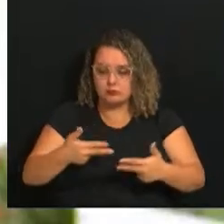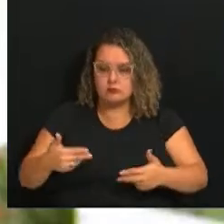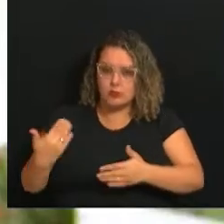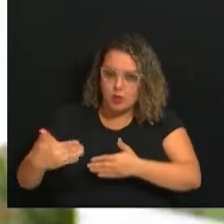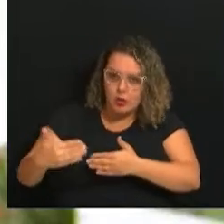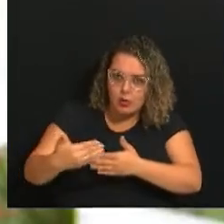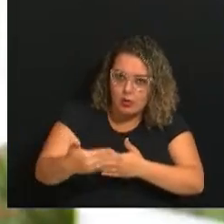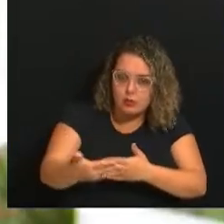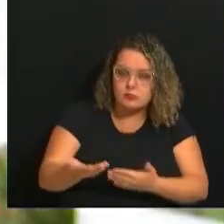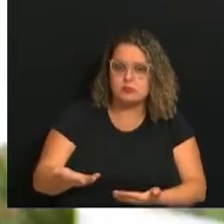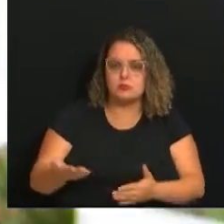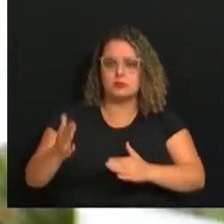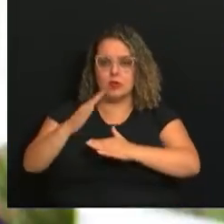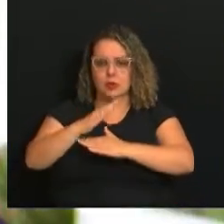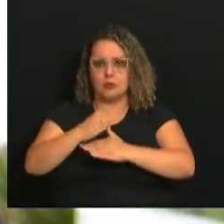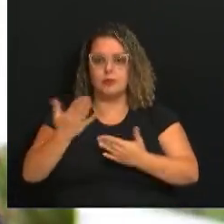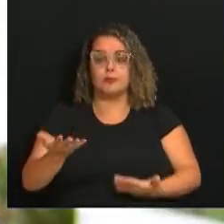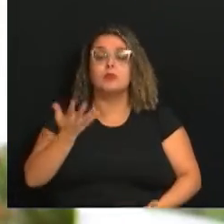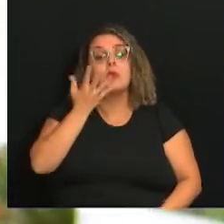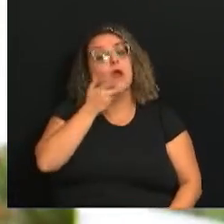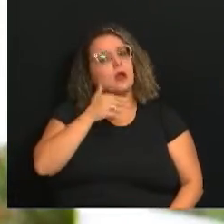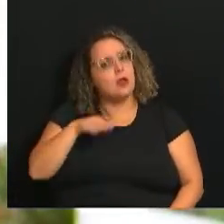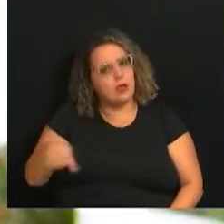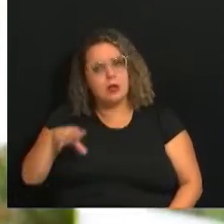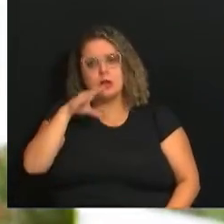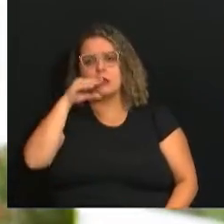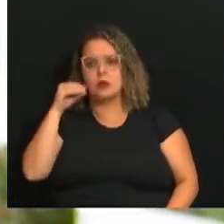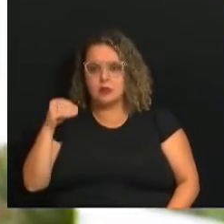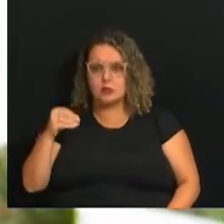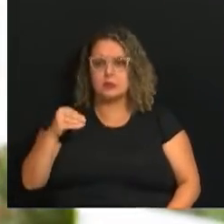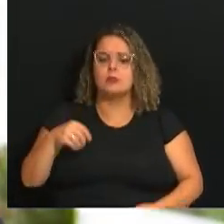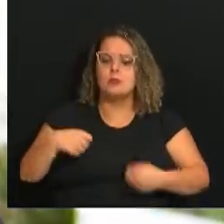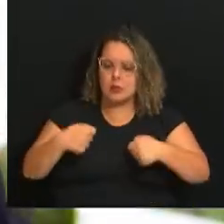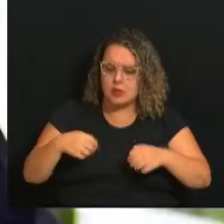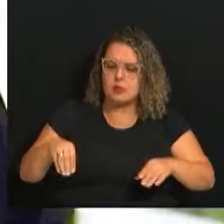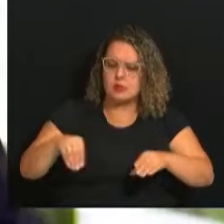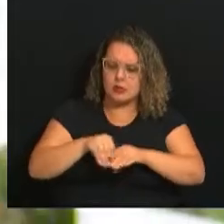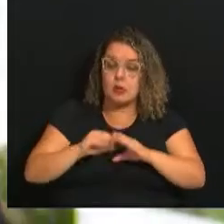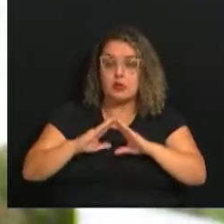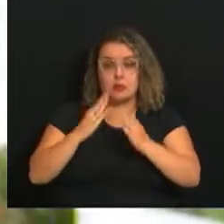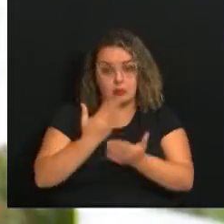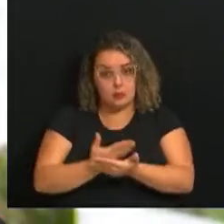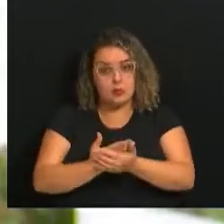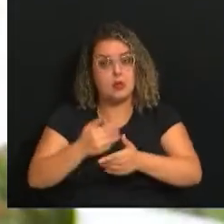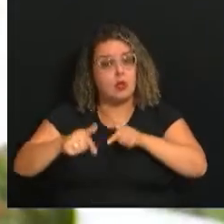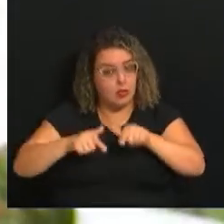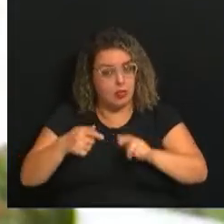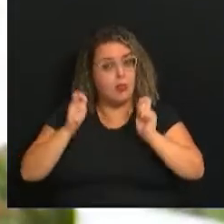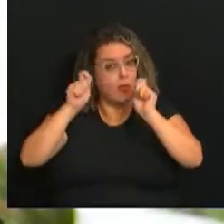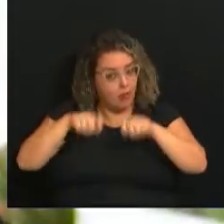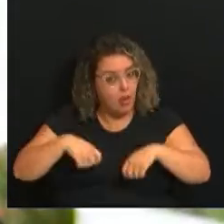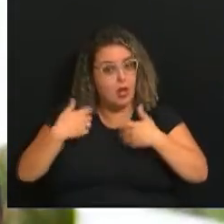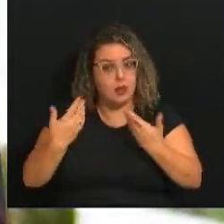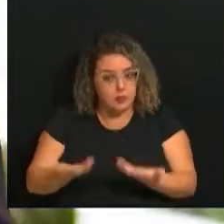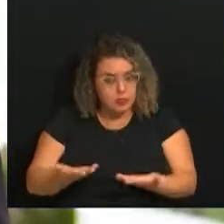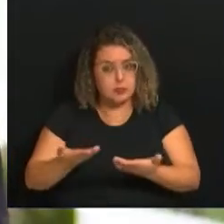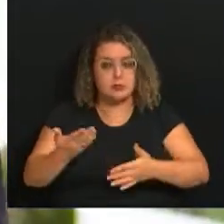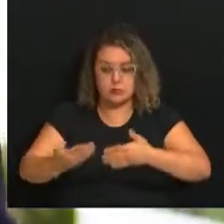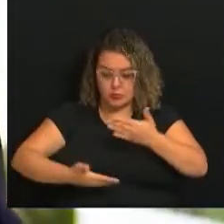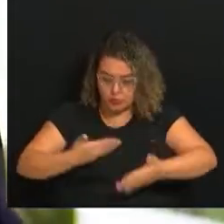alguns serviços muito bons em Campinas. Por exemplo, o MVM, que é o Movimento Vida Melhor, que aborda essas crianças e acompanha